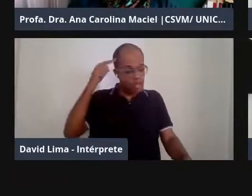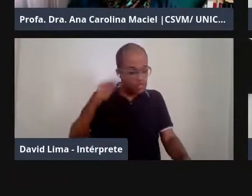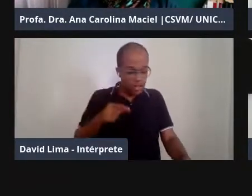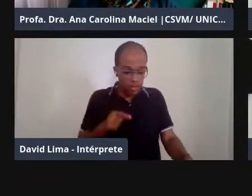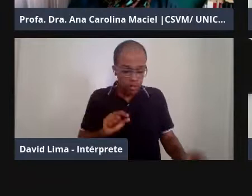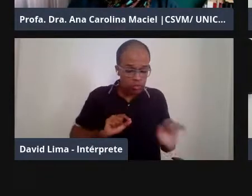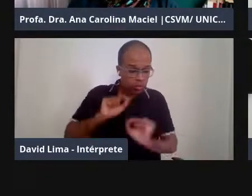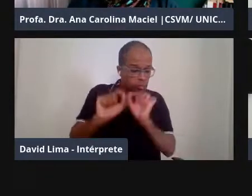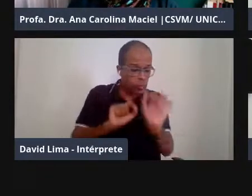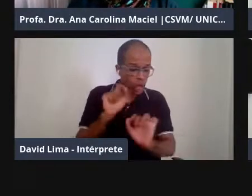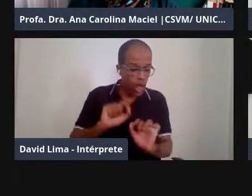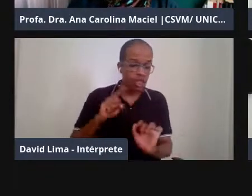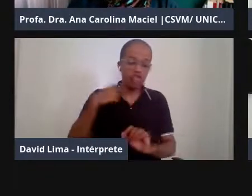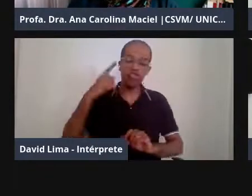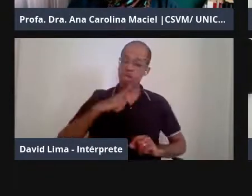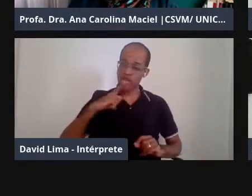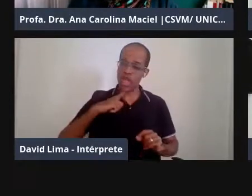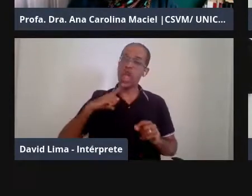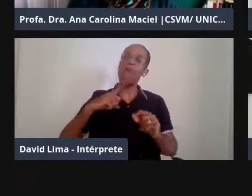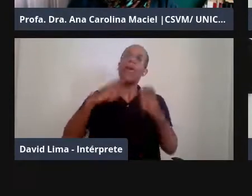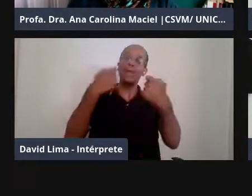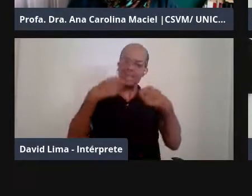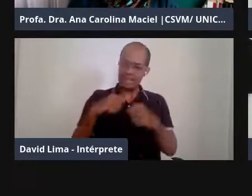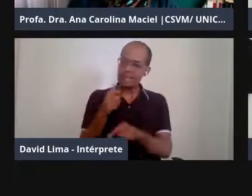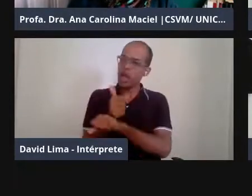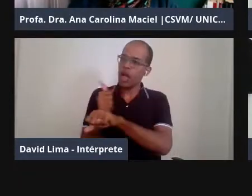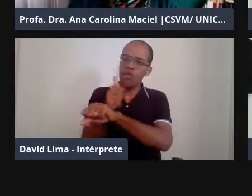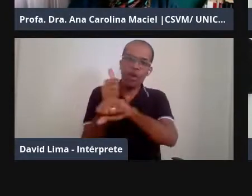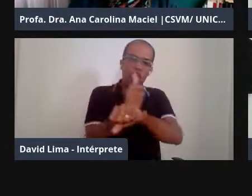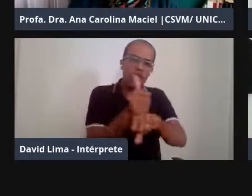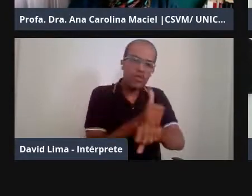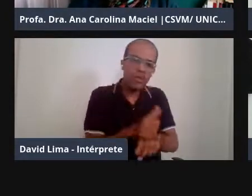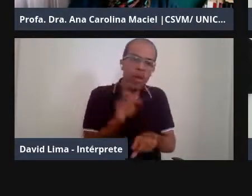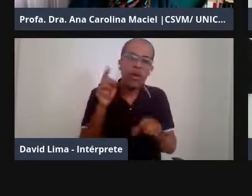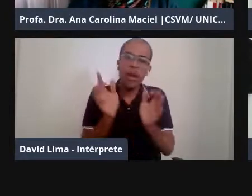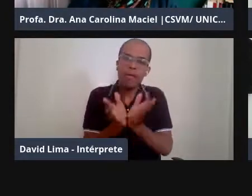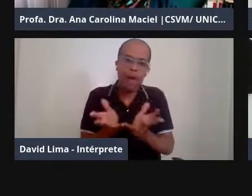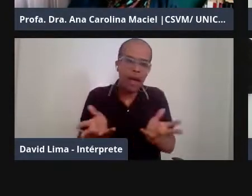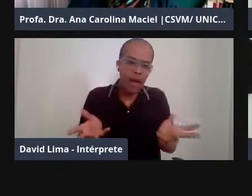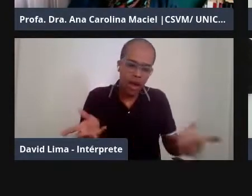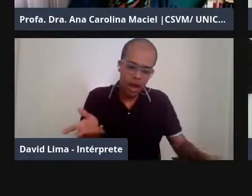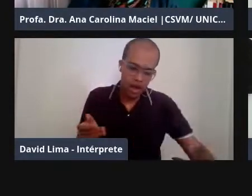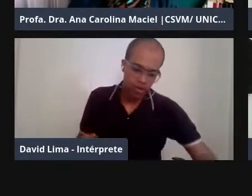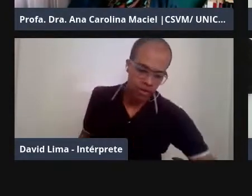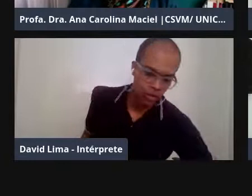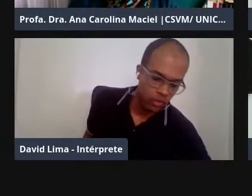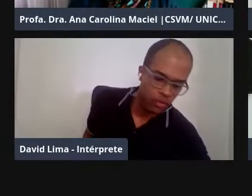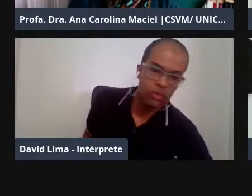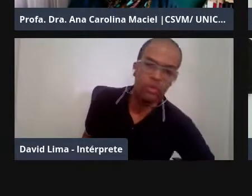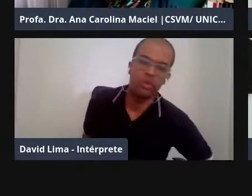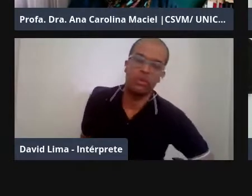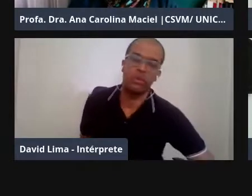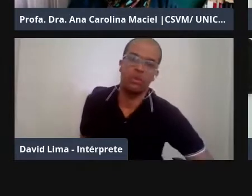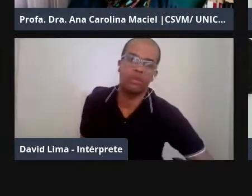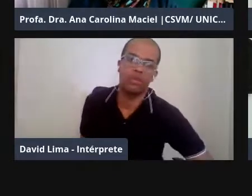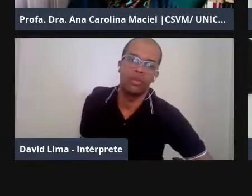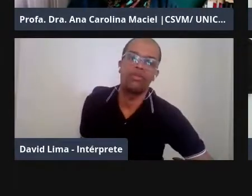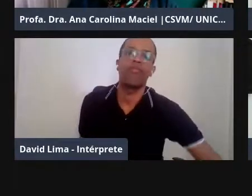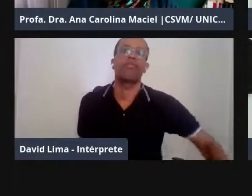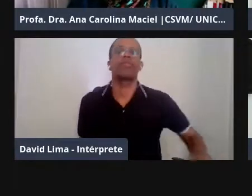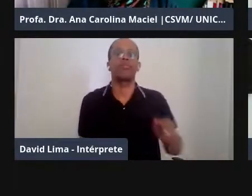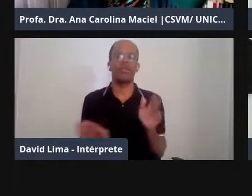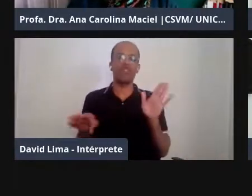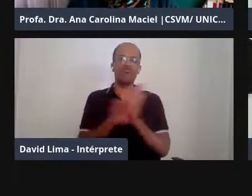temos demanda de profissionais e seria excelente que essas pessoas que chegam ao nosso país pudessem exercer os